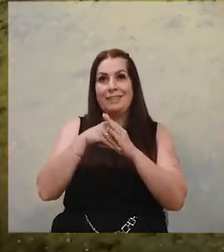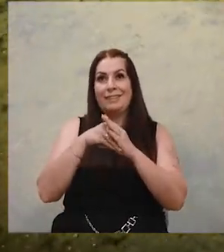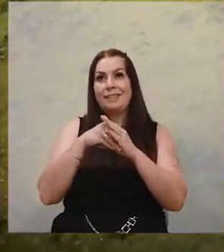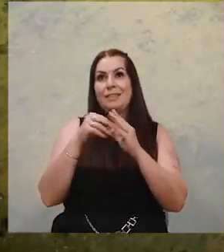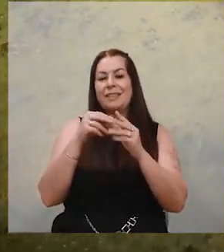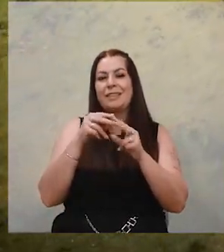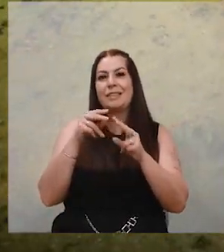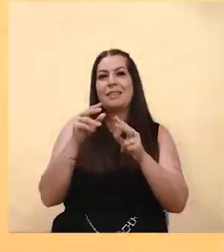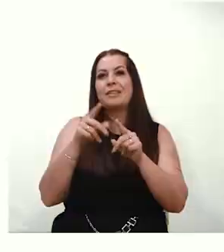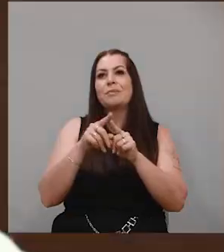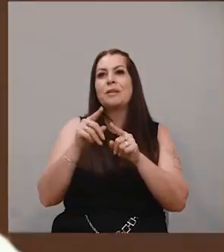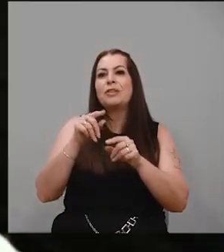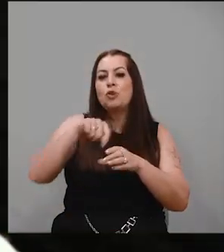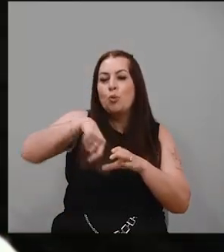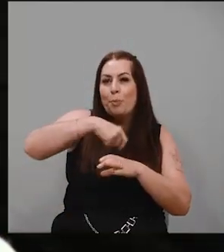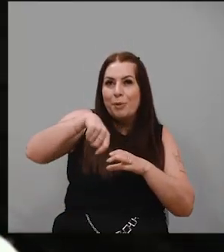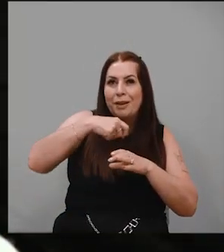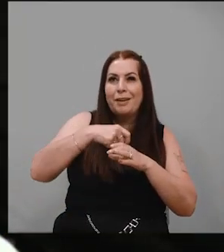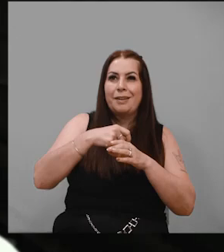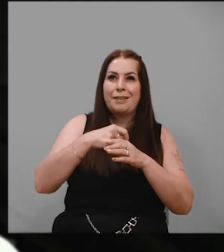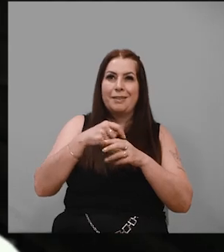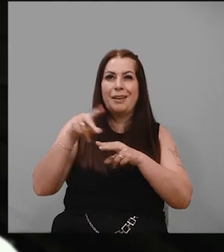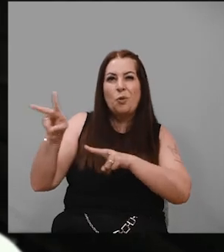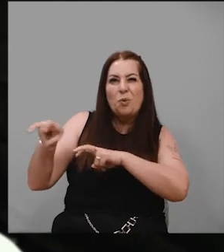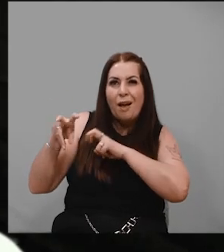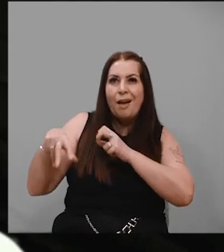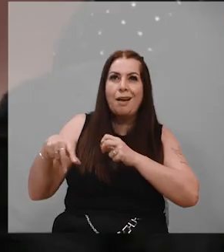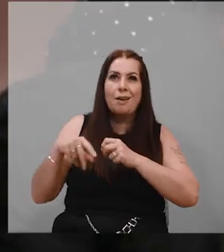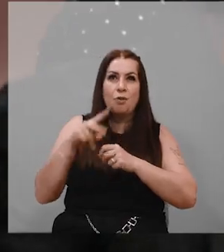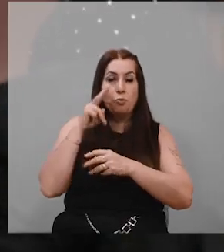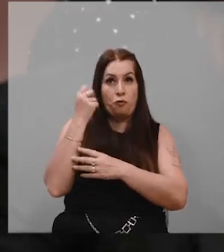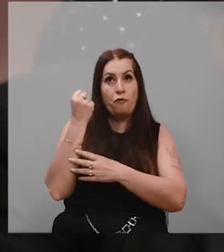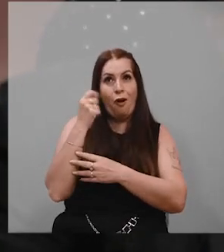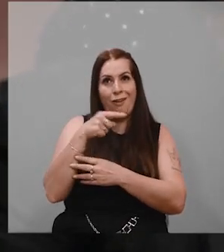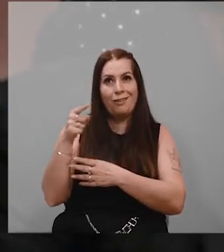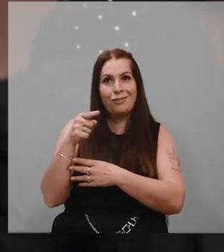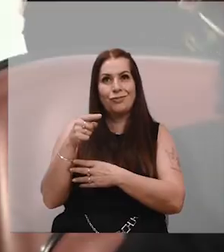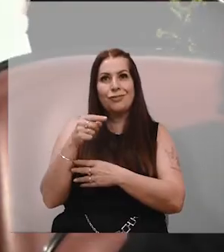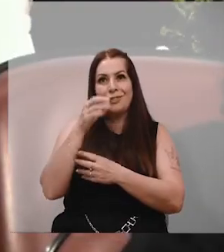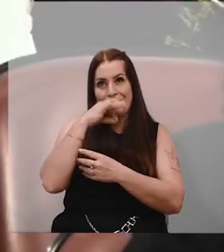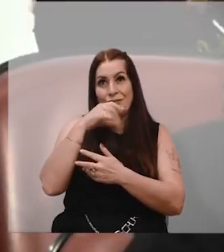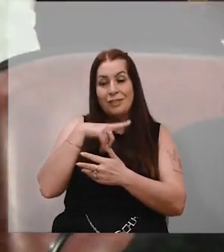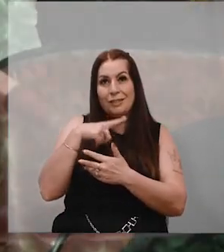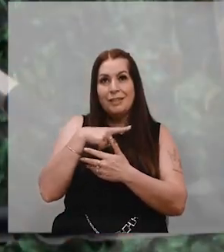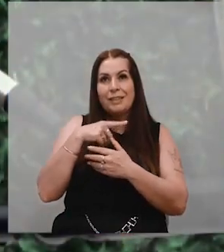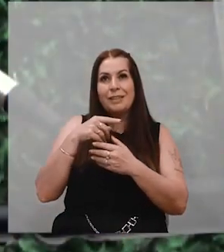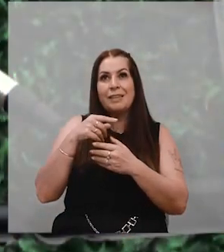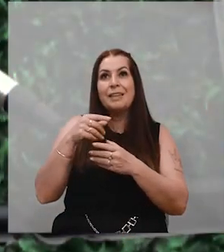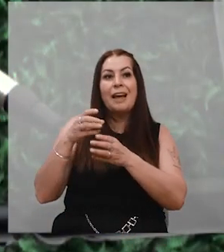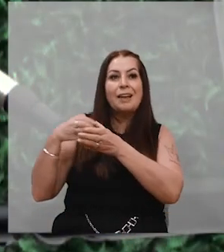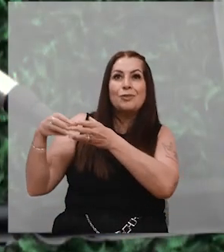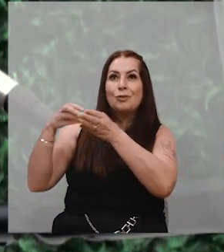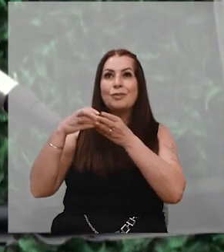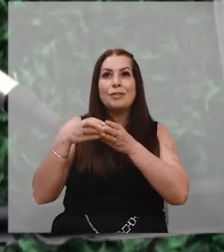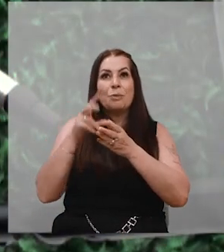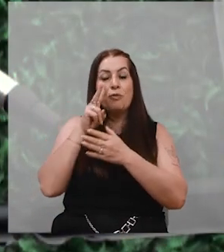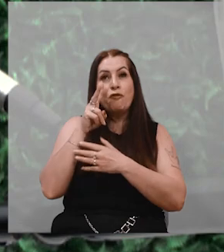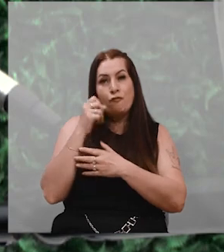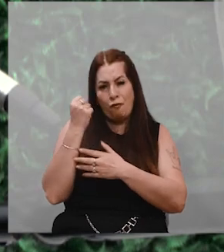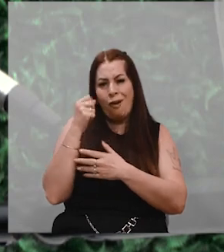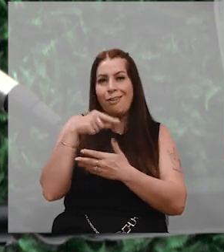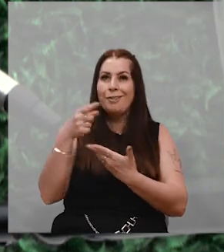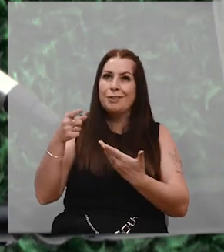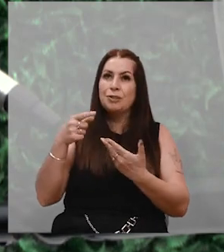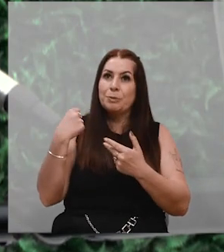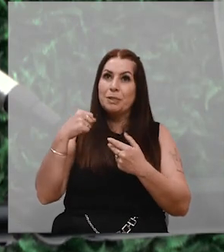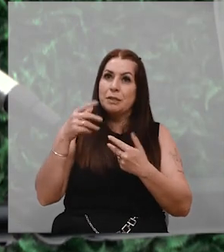turismo rural também, gastronômico. Isso que é muito forte, né? Então, Caxias tem essa parte turística que ela é forte,